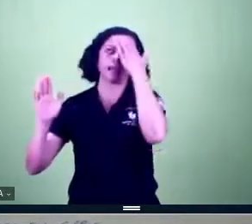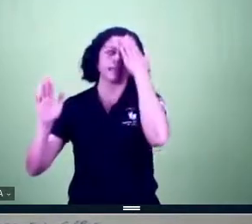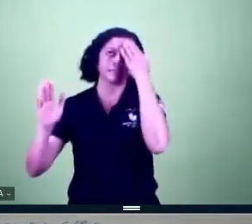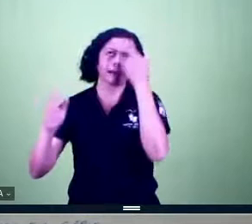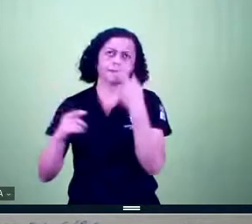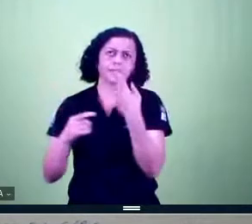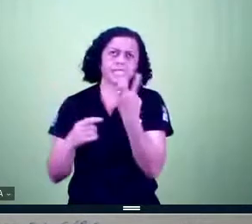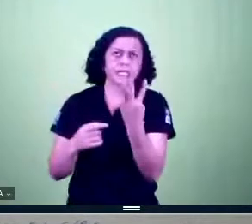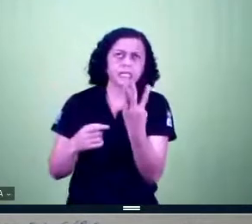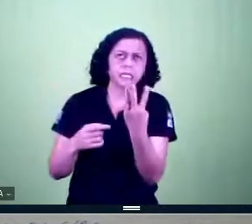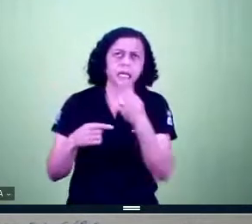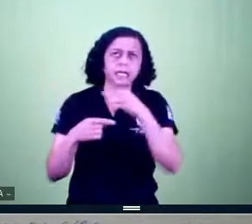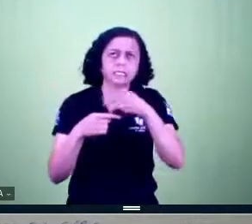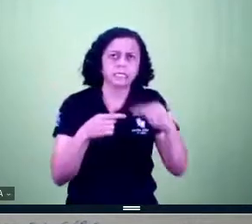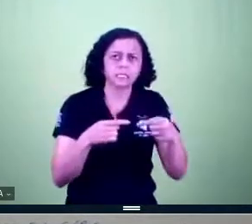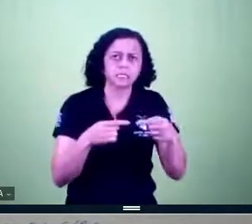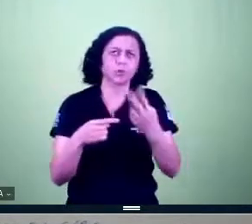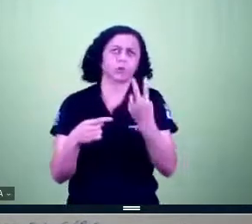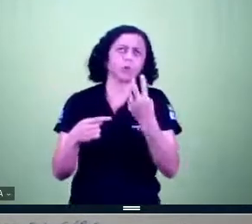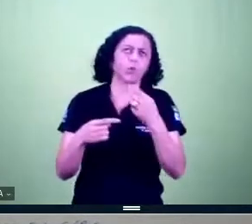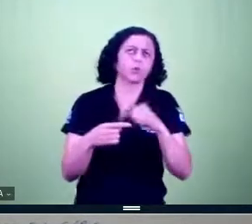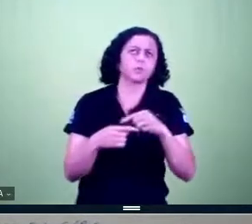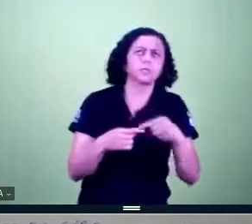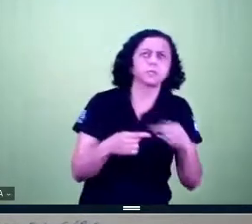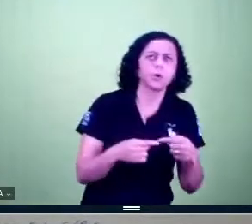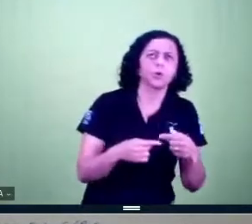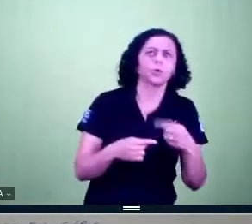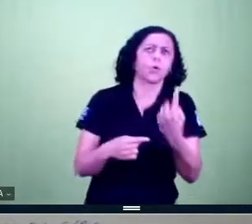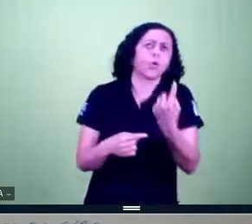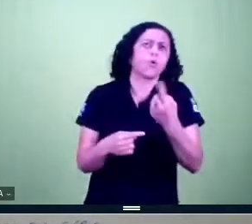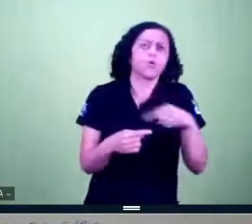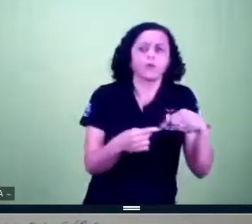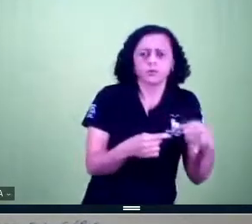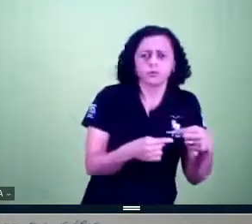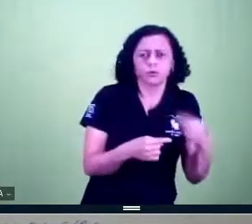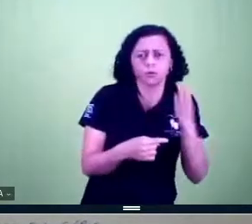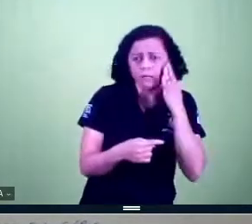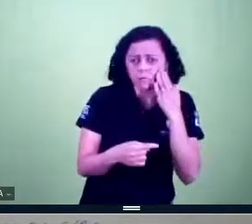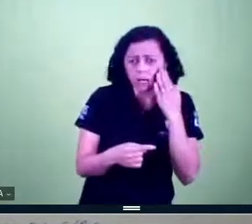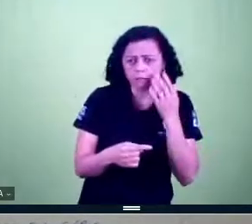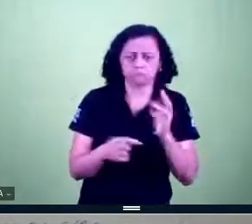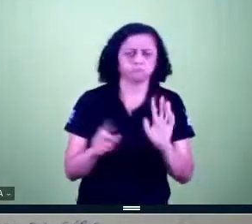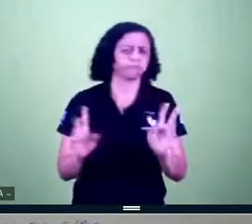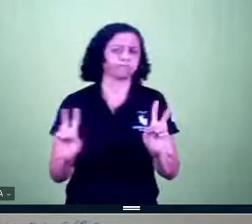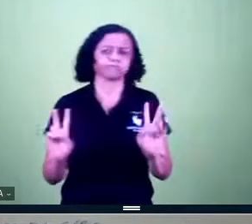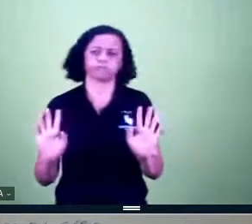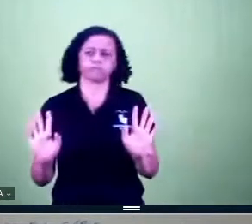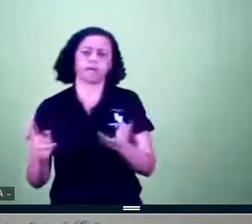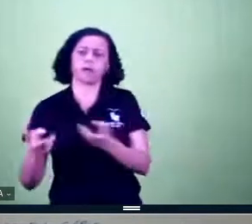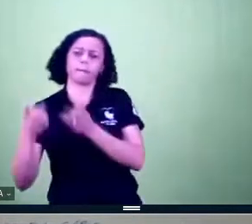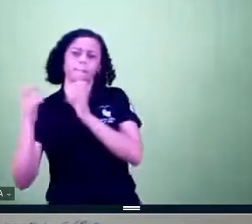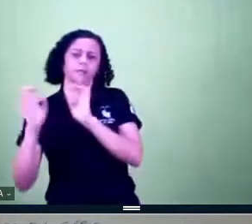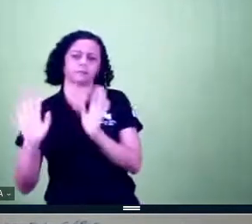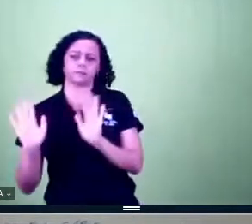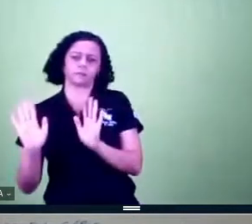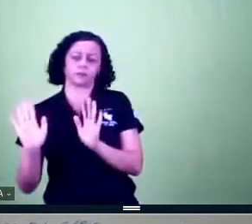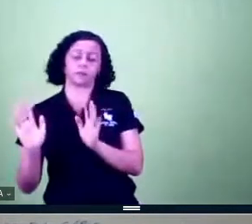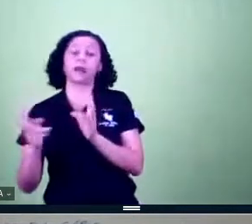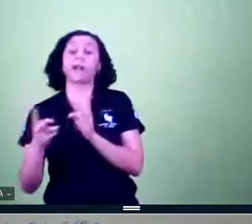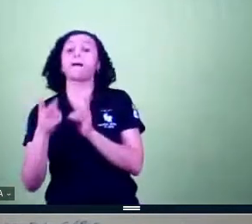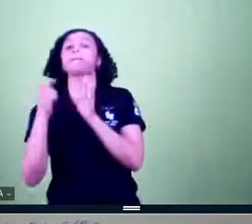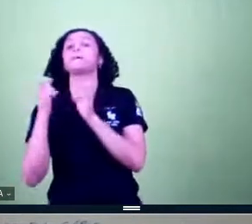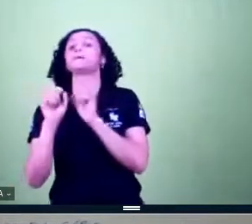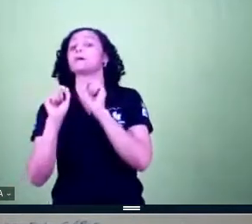resistores? Ou que tem 2, ou que tem 1, ou que tem N resistores? A fonte não consegue perceber isso. Ela consegue perceber